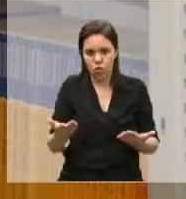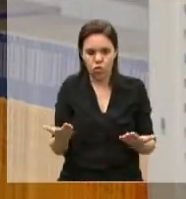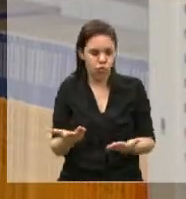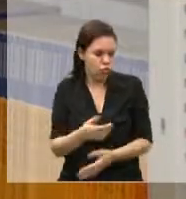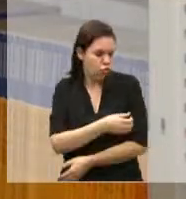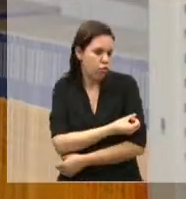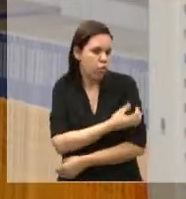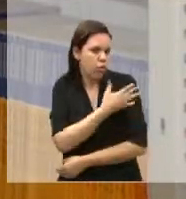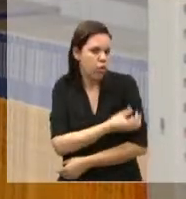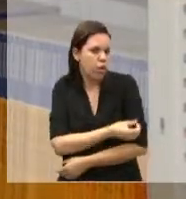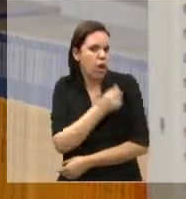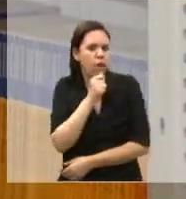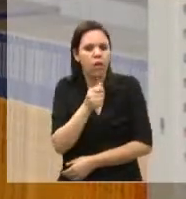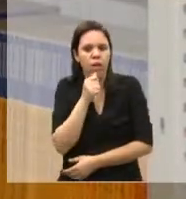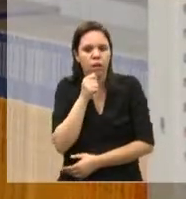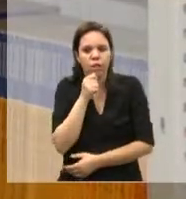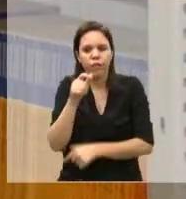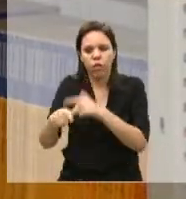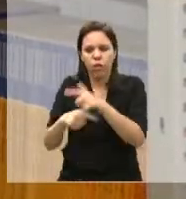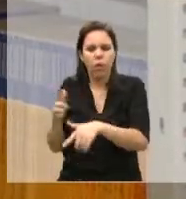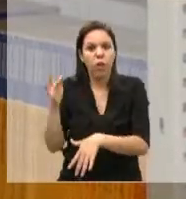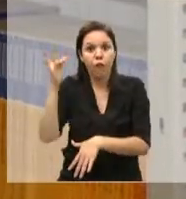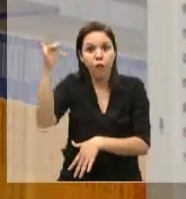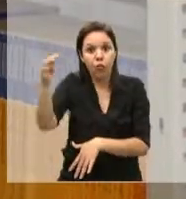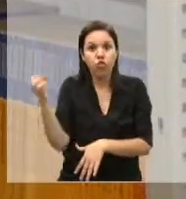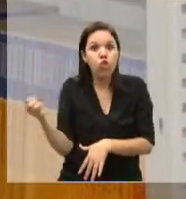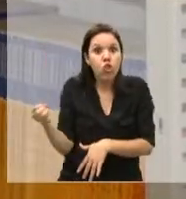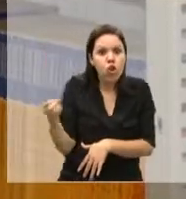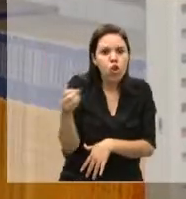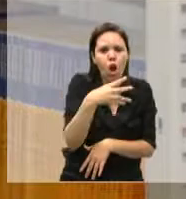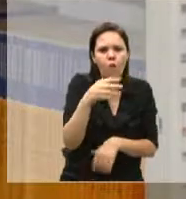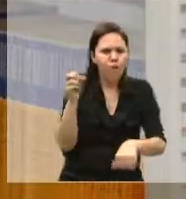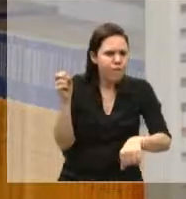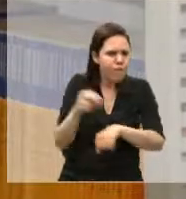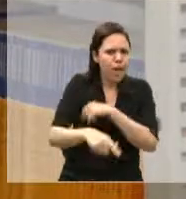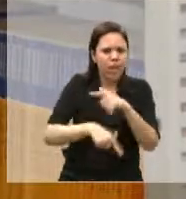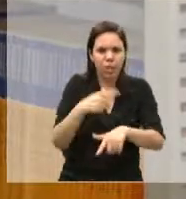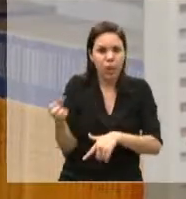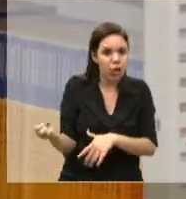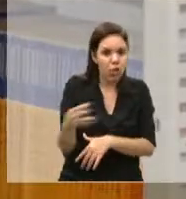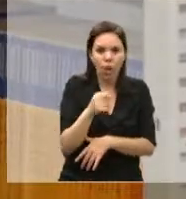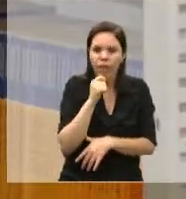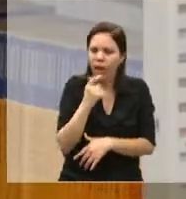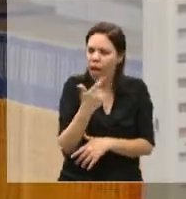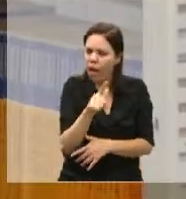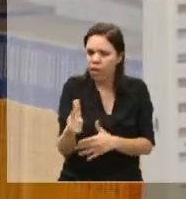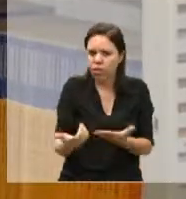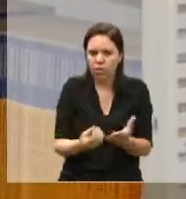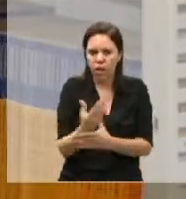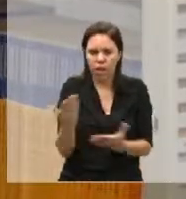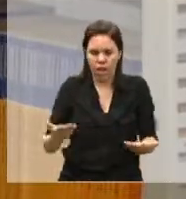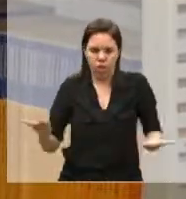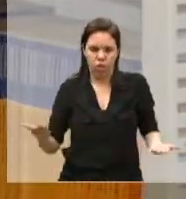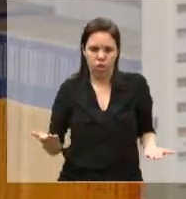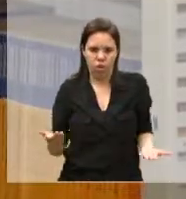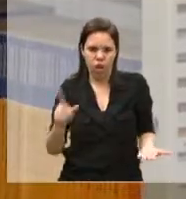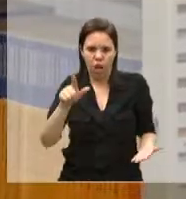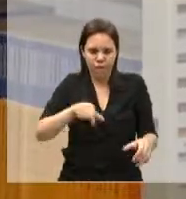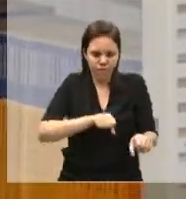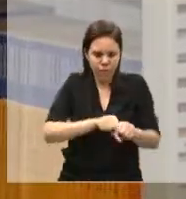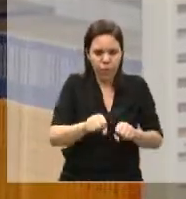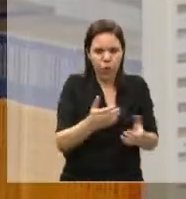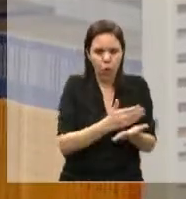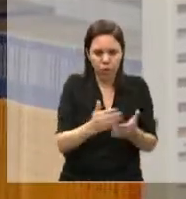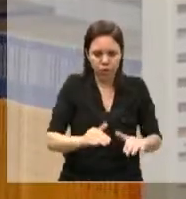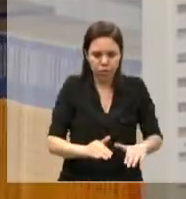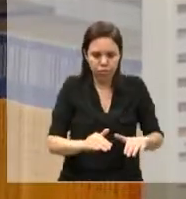vão trabalhar em empregos que ainda não existem. Então, a formação, ela é alguma coisa que você começa na infância e você